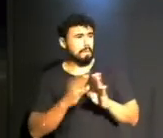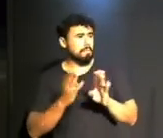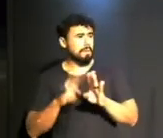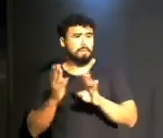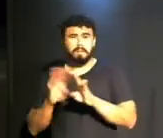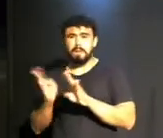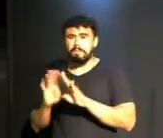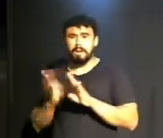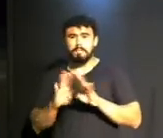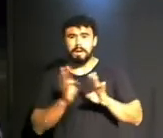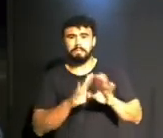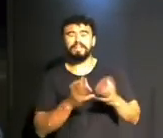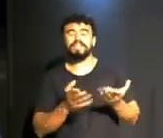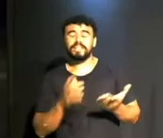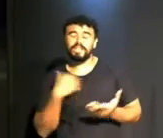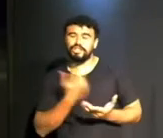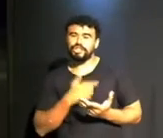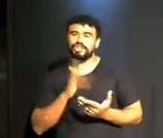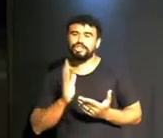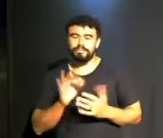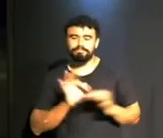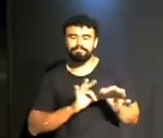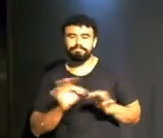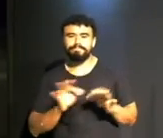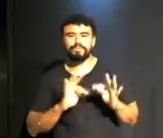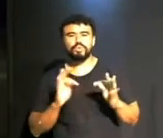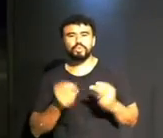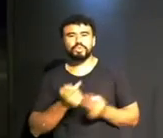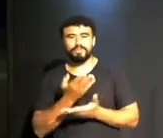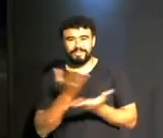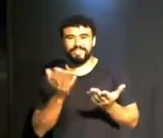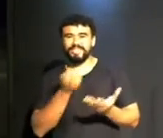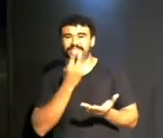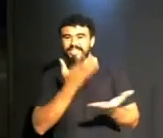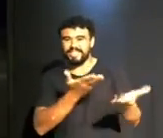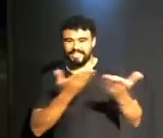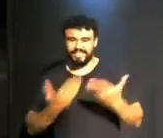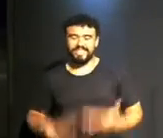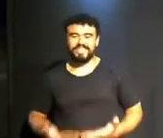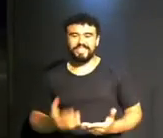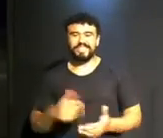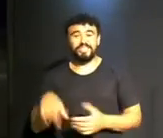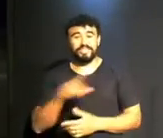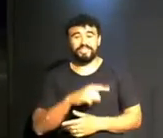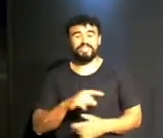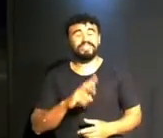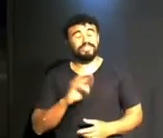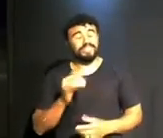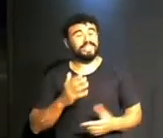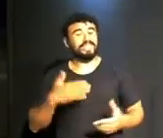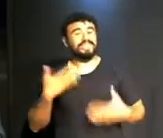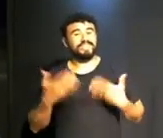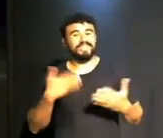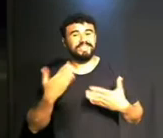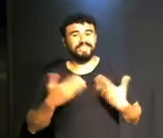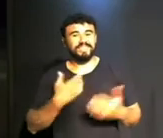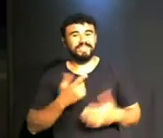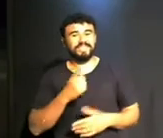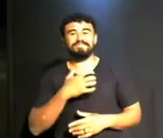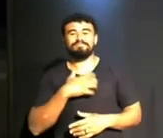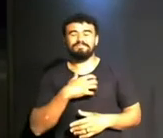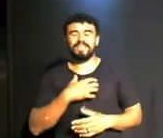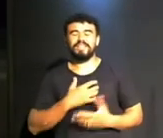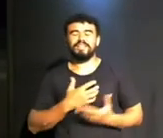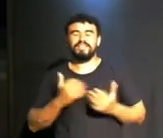templos fechados mas nós já estamos preparando tudo para te receber e você ter a grande surpresa se você